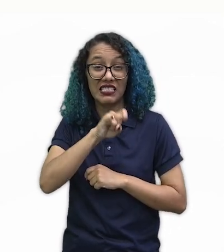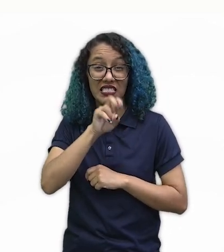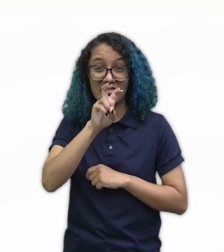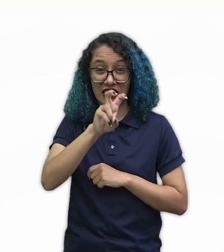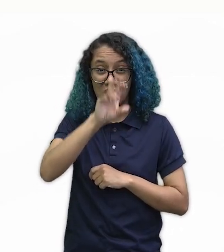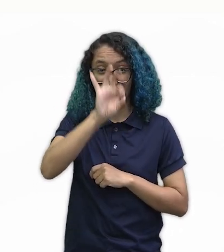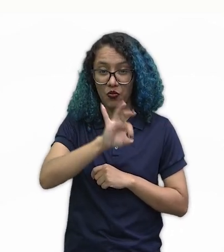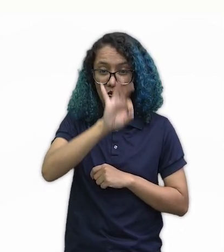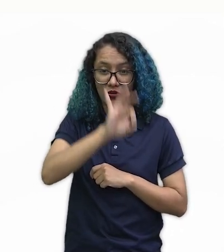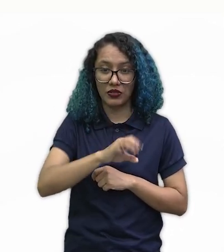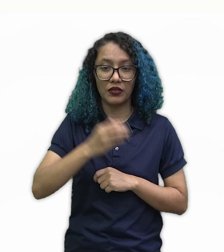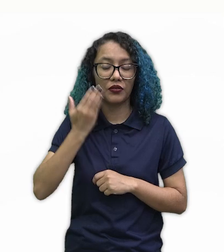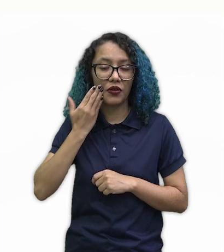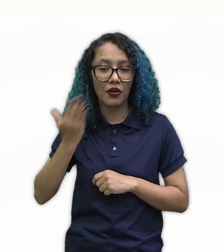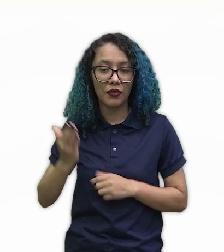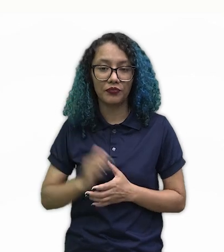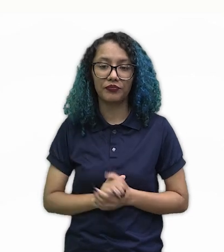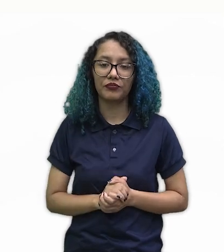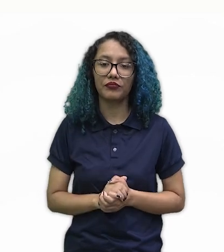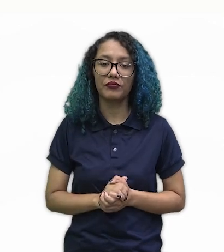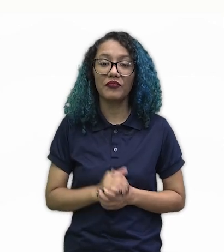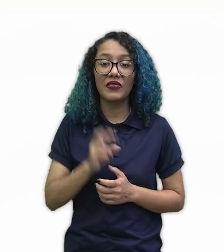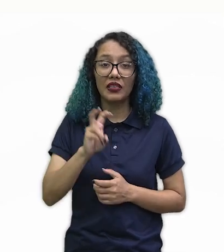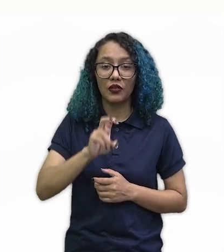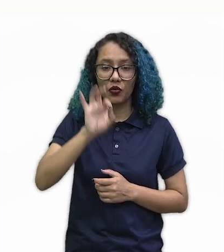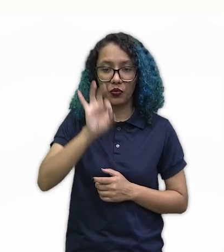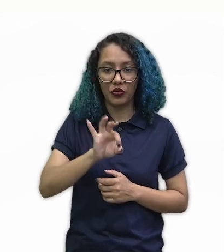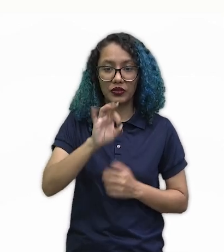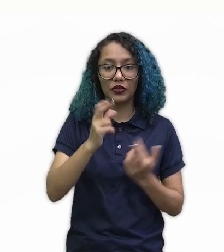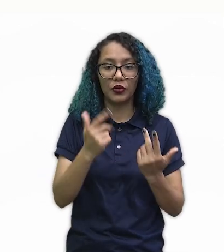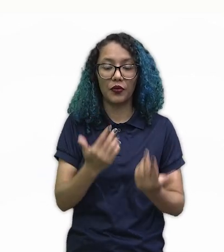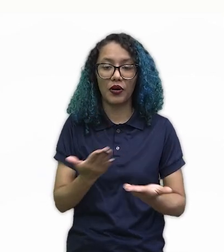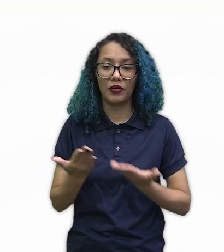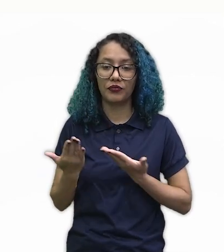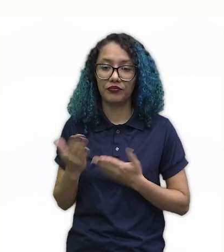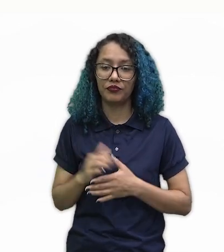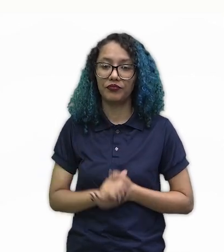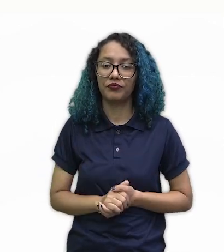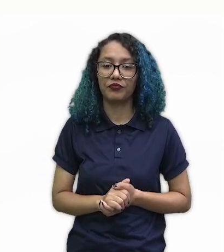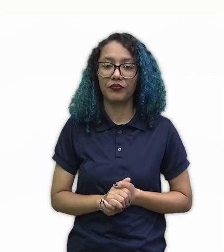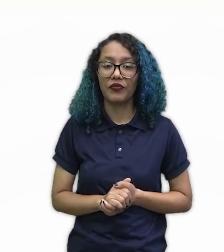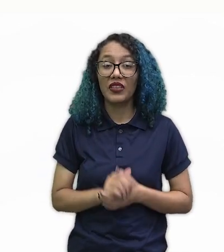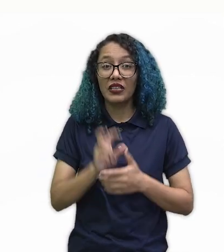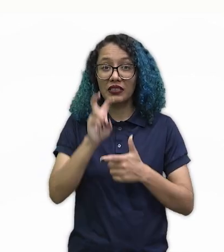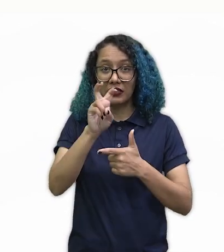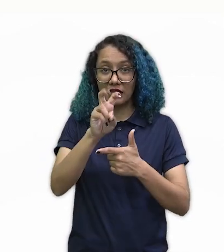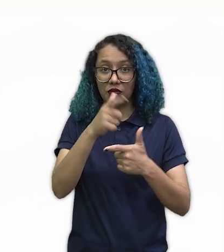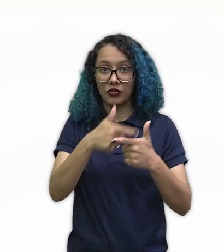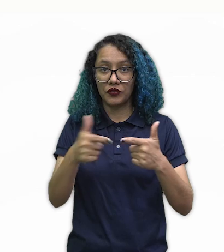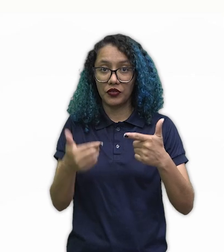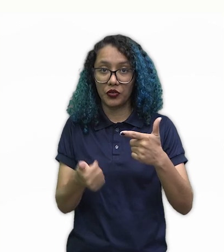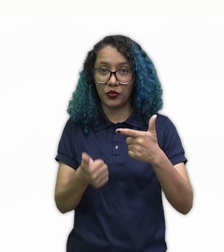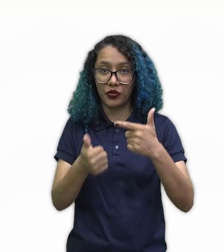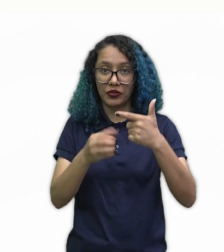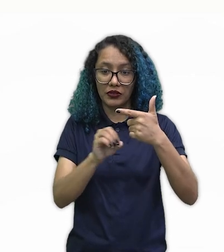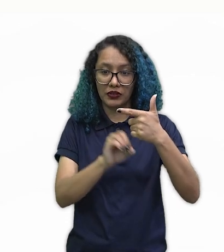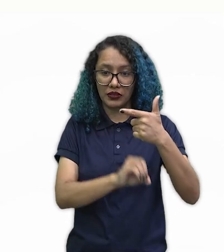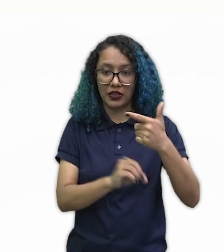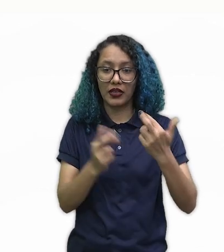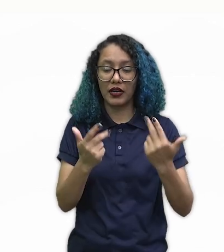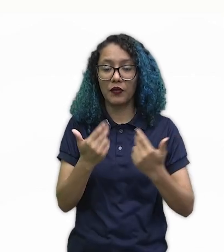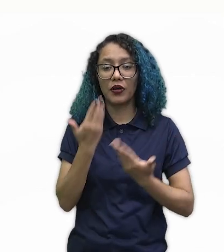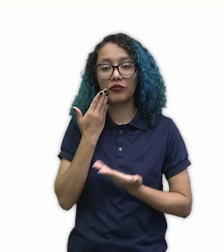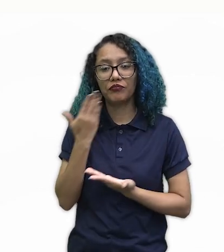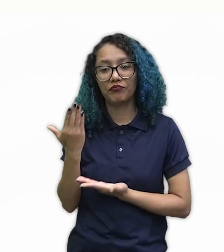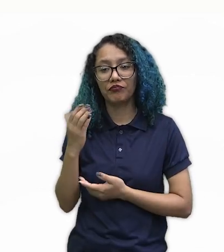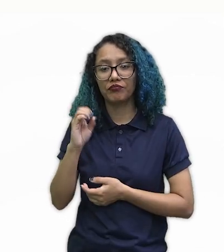5%, vou colocar aqui embaixo, ó. 5% é a mesma coisa do que 5 sobre 100, que